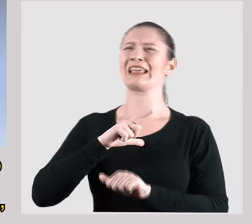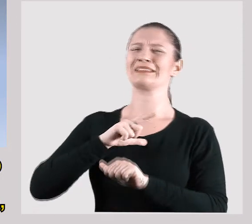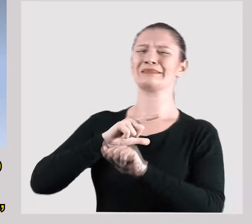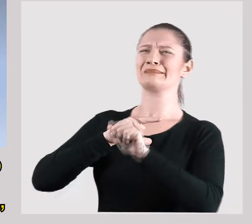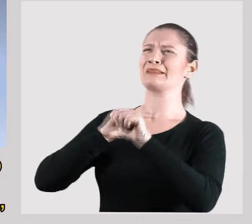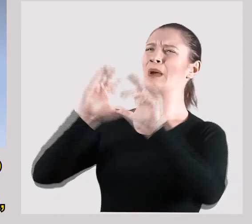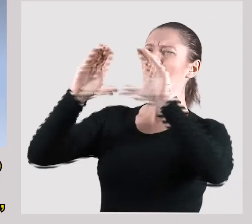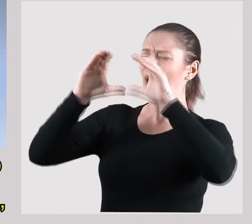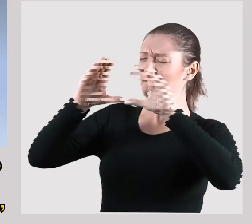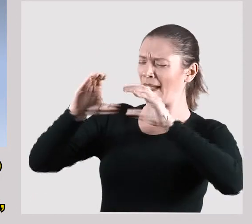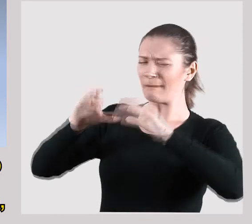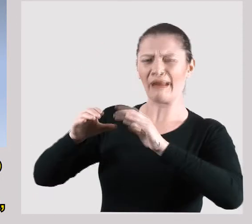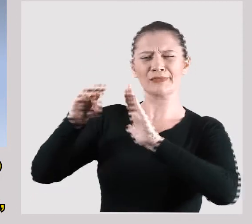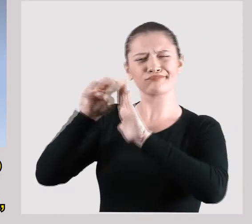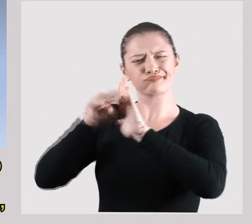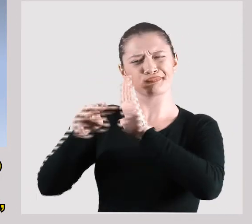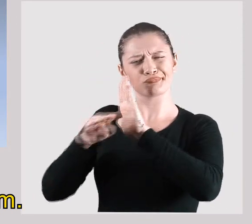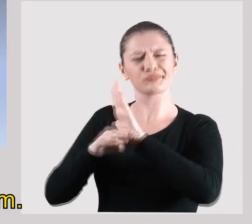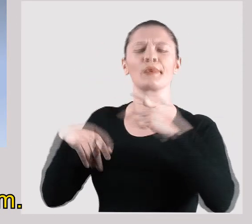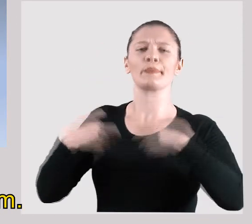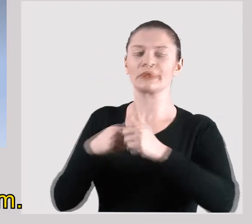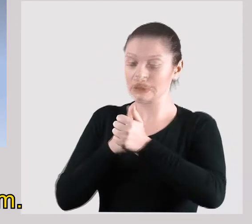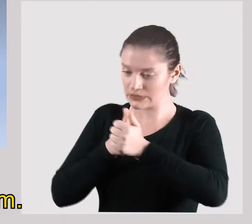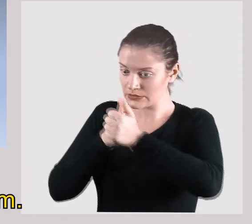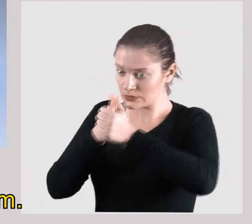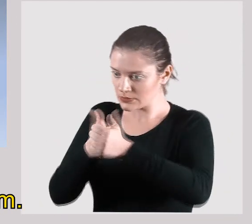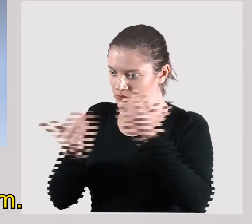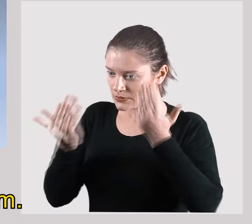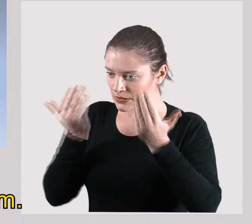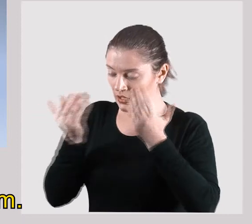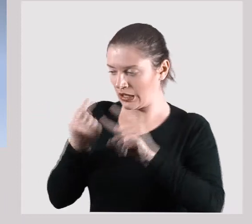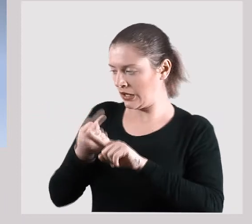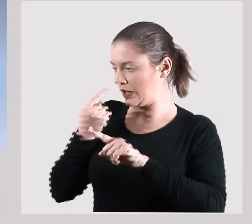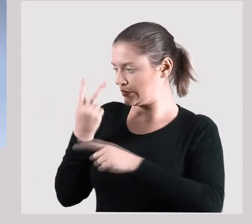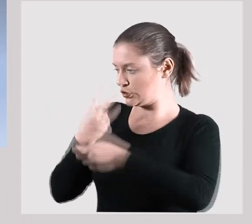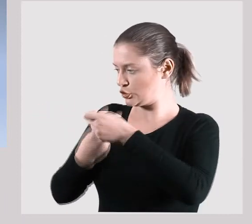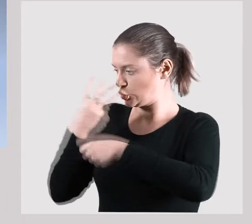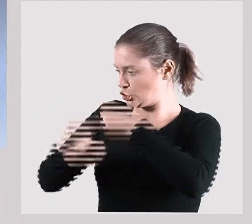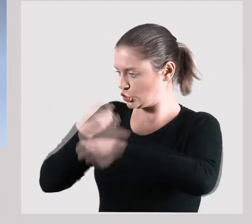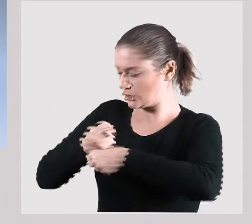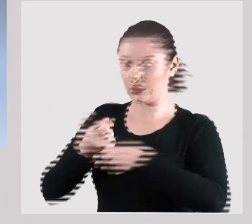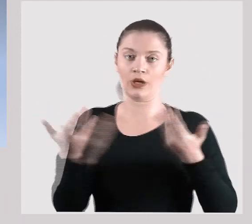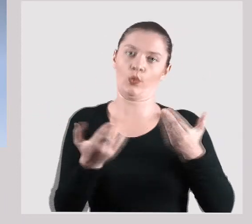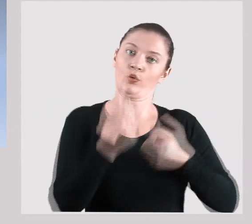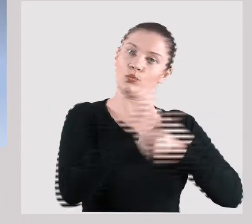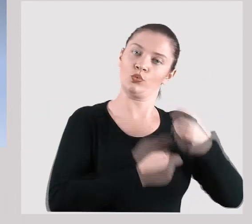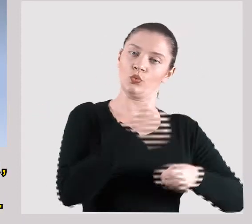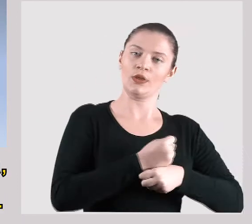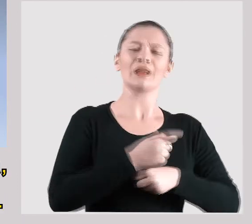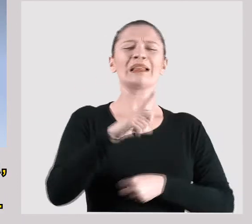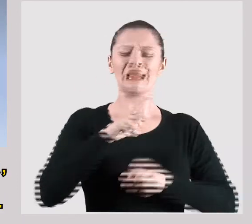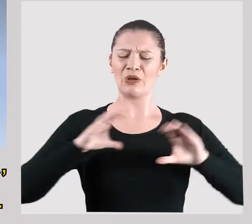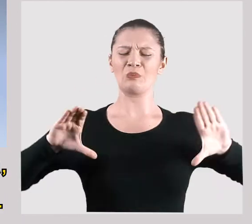um acompanhamento psiquiátrico no mínimo 1 ano, antes eram 2 anos, agora é 1. Tem que ter uma equipe multidisciplinar, a